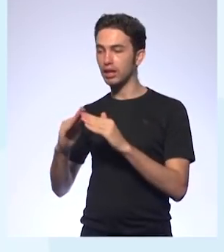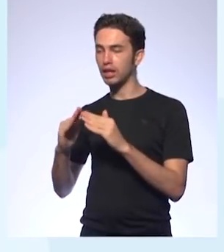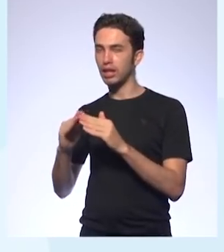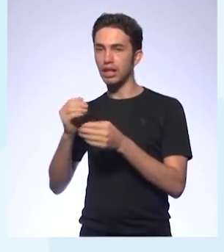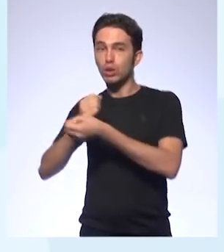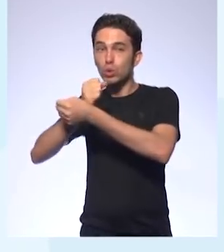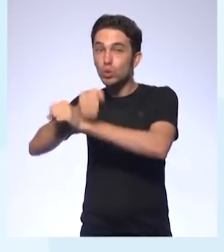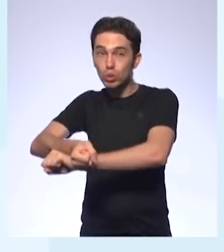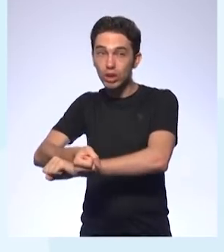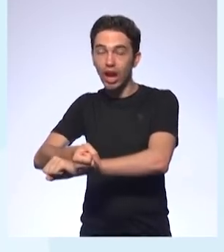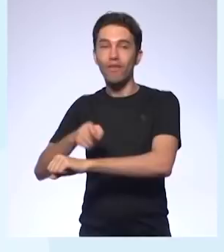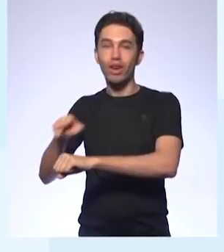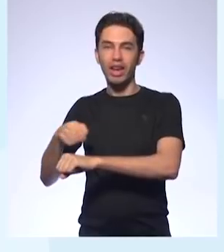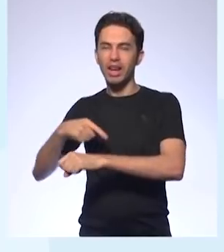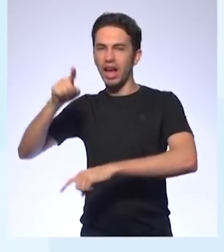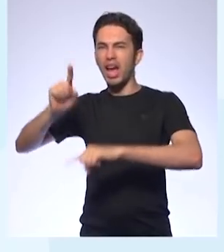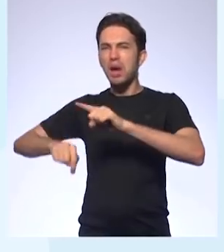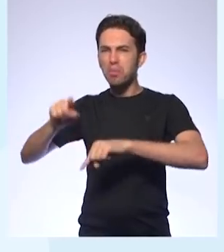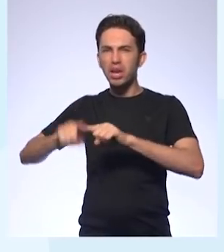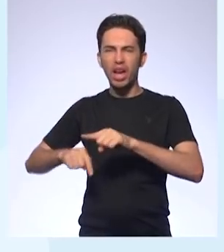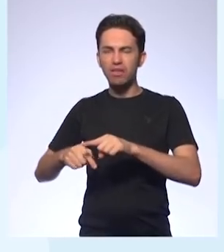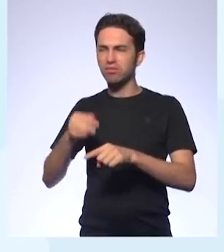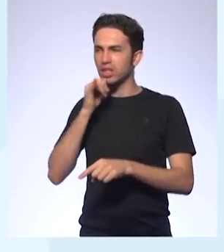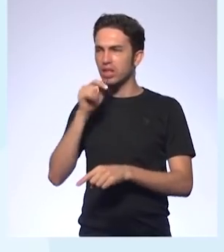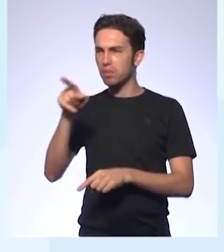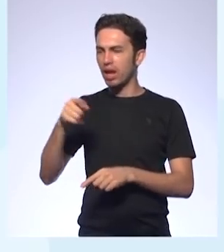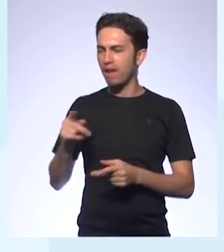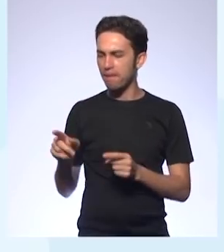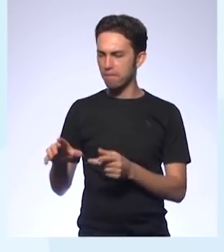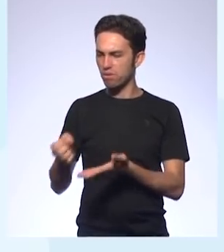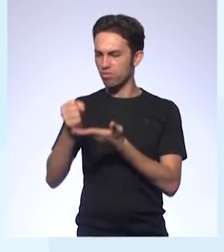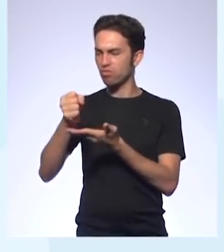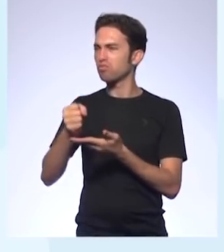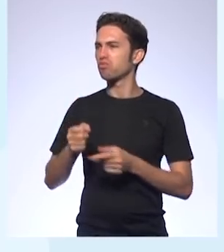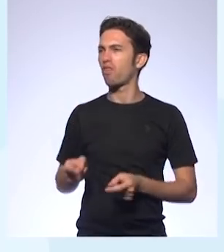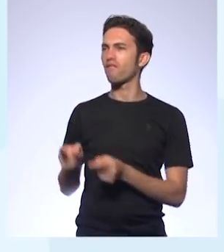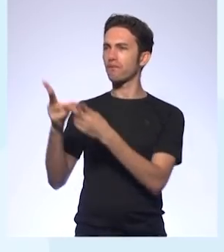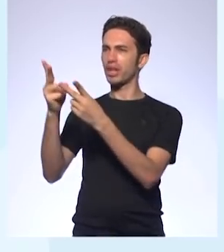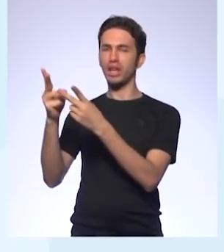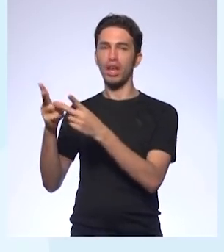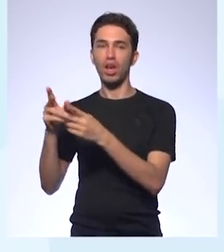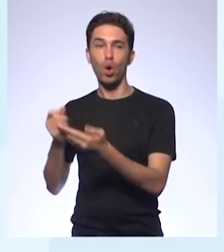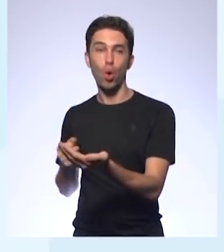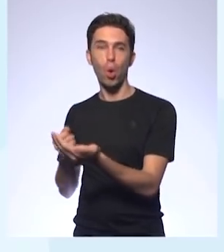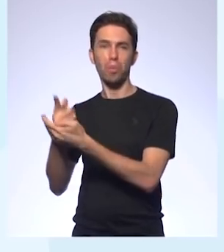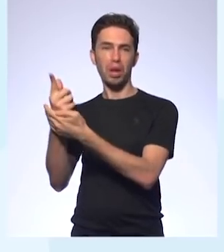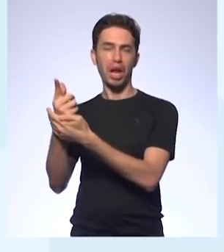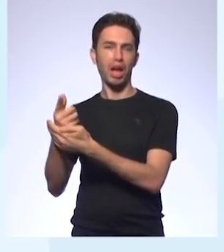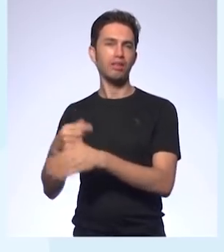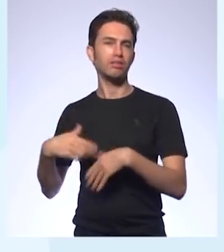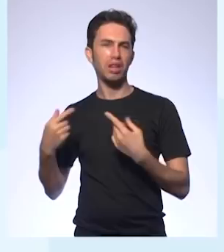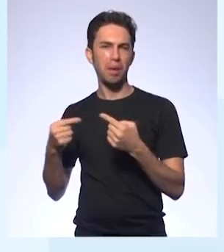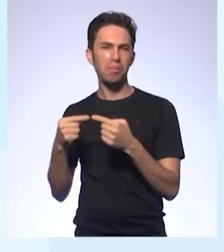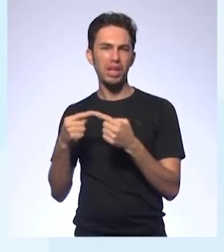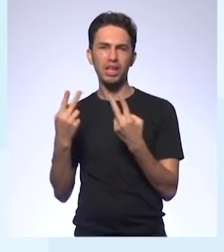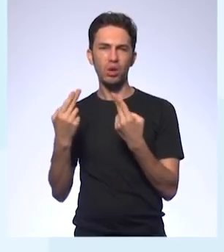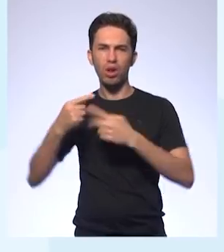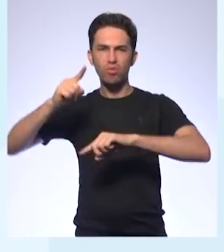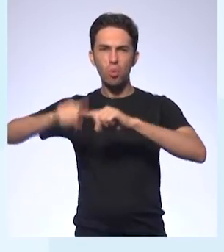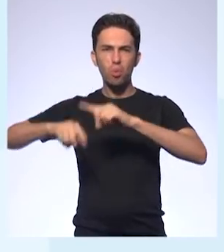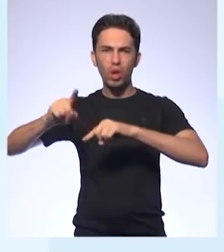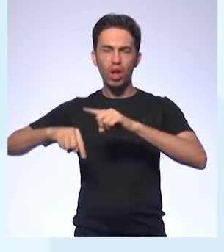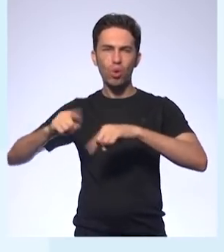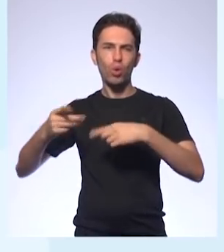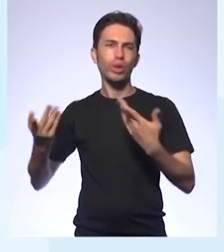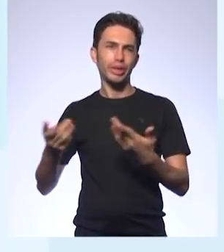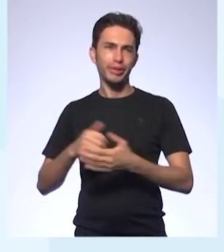ele podia ser vendido tanto no contexto da história antiga, quanto no contexto também medieval, que ainda ficou resquícios